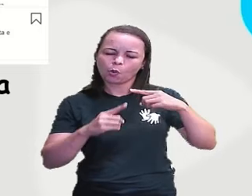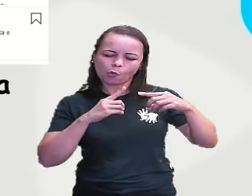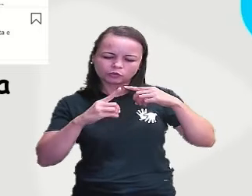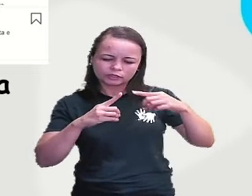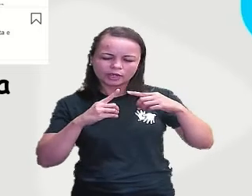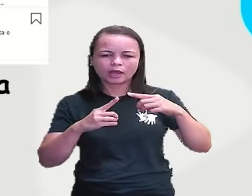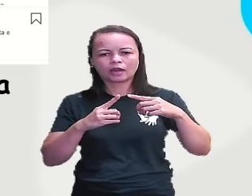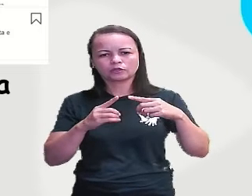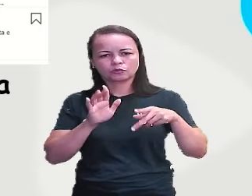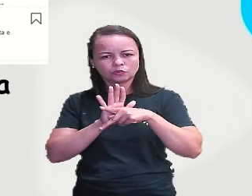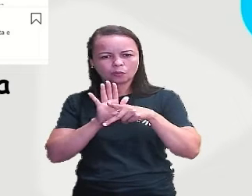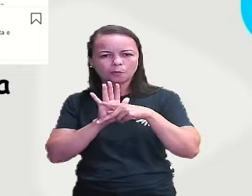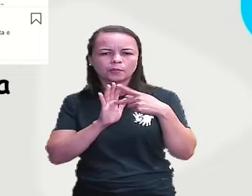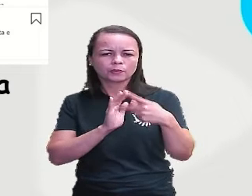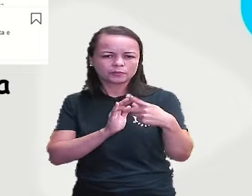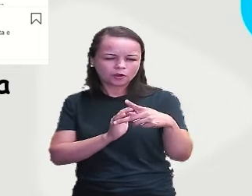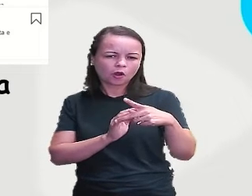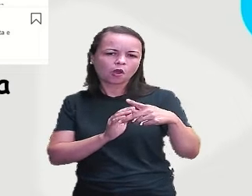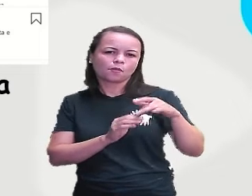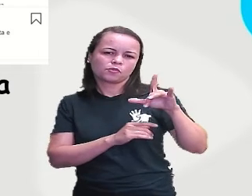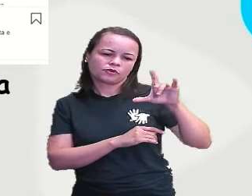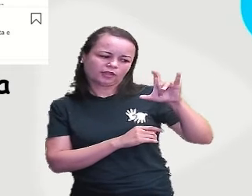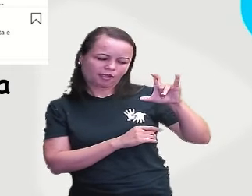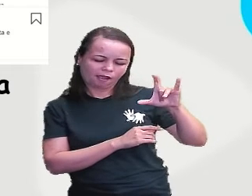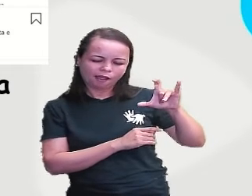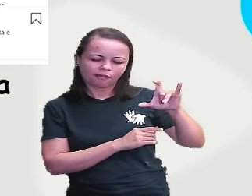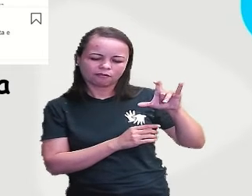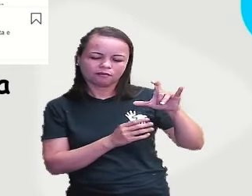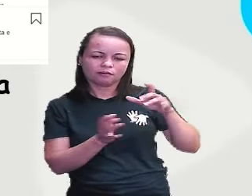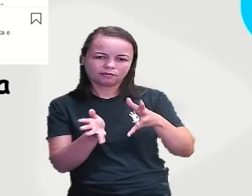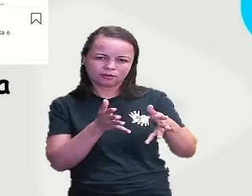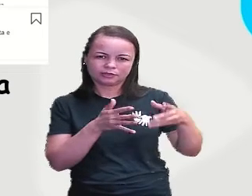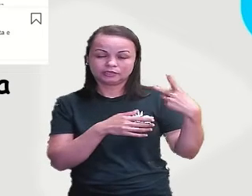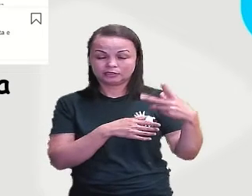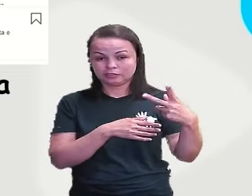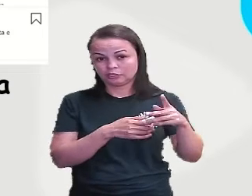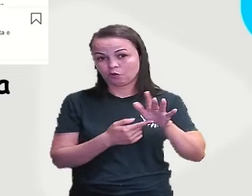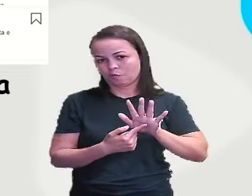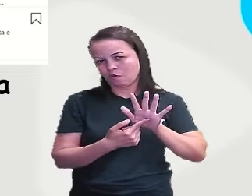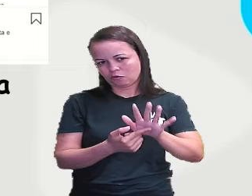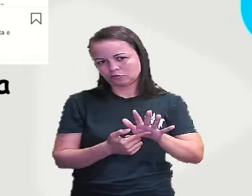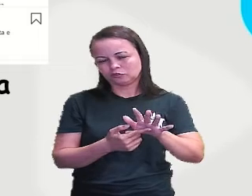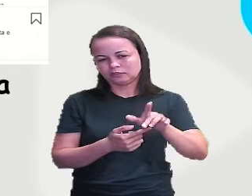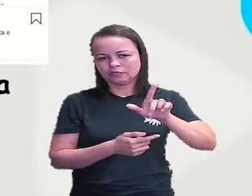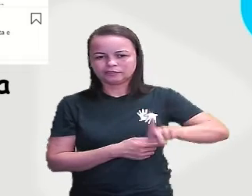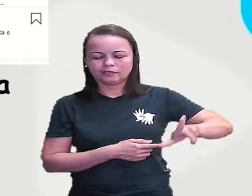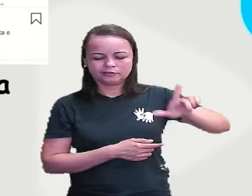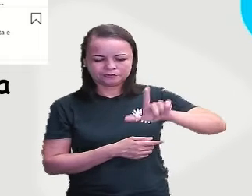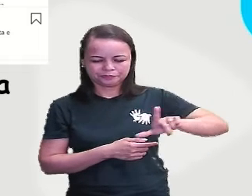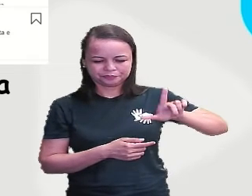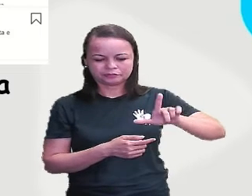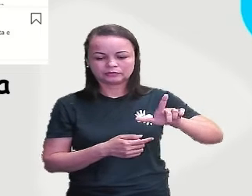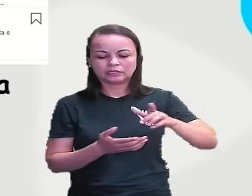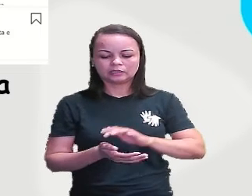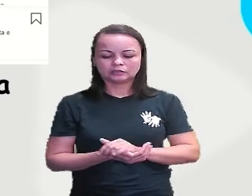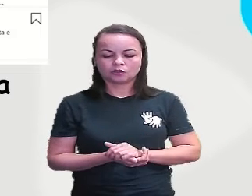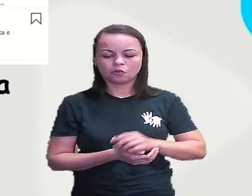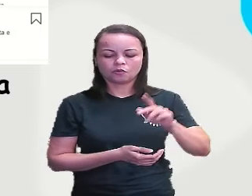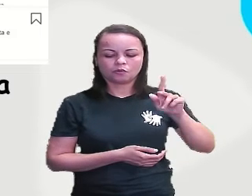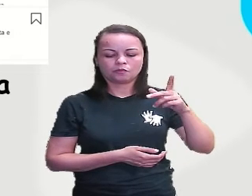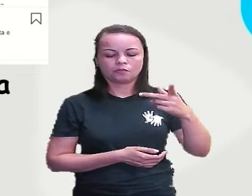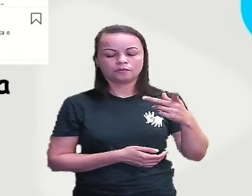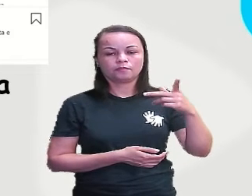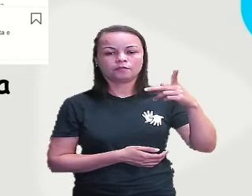próprio Instagram, né? Que me permite aí que eu venha trazer essa resenha literária. Então, post e legenda são